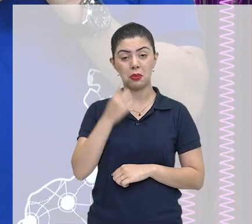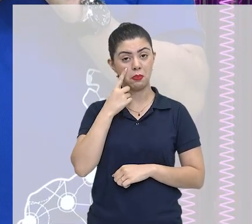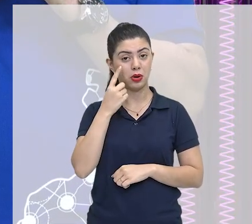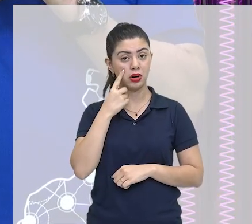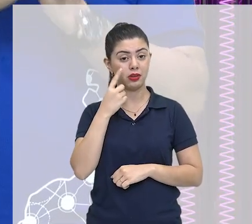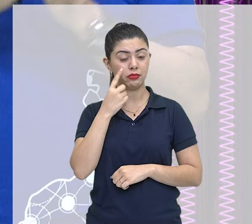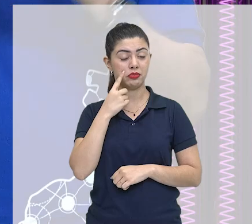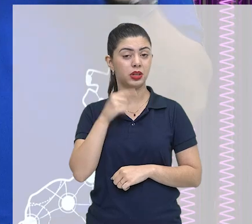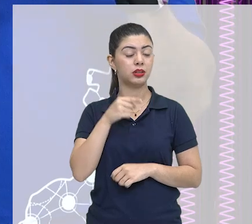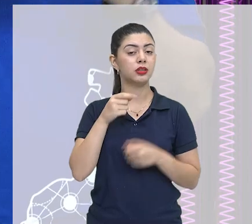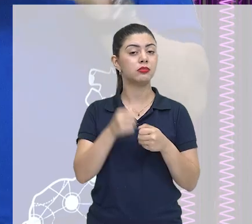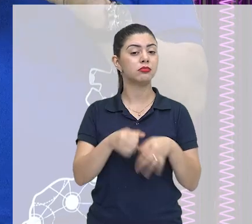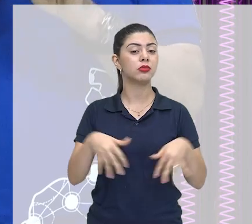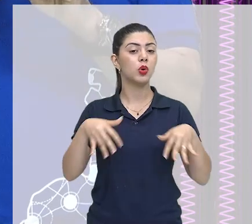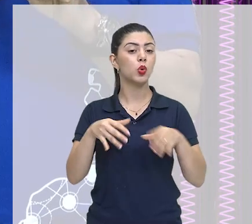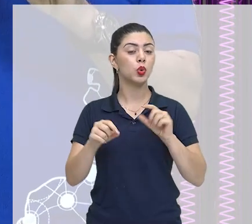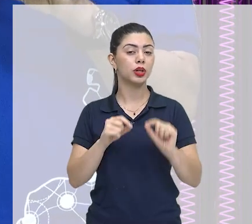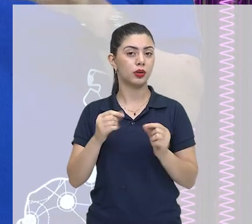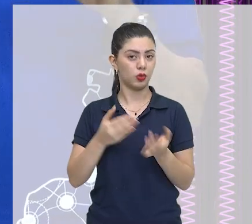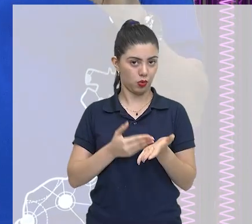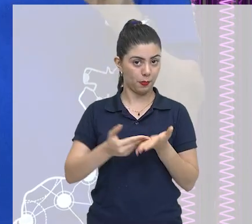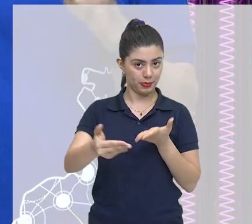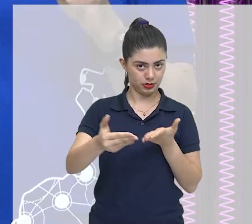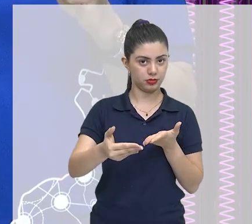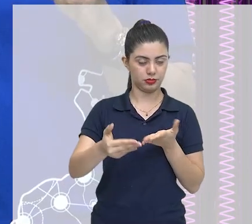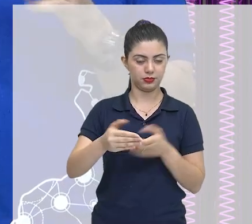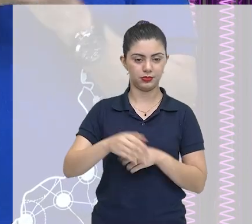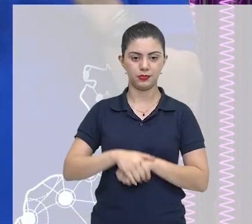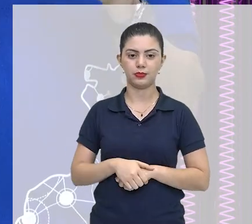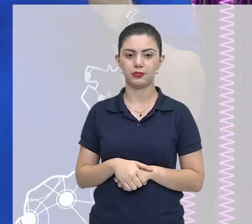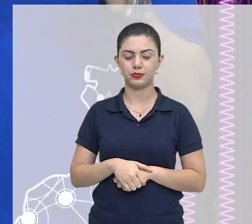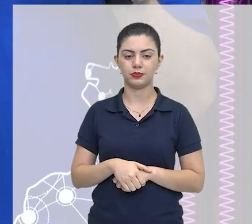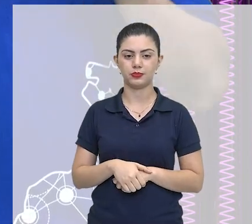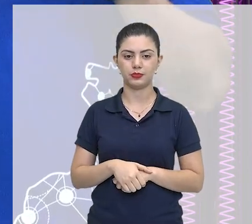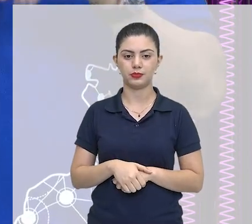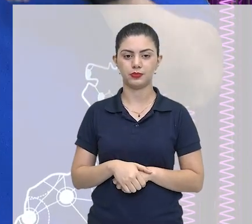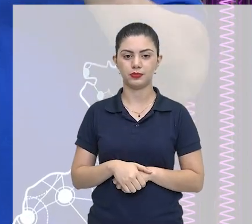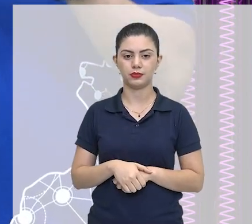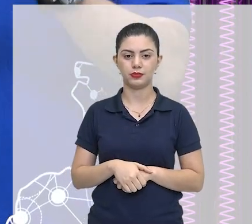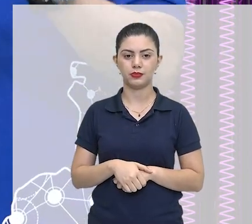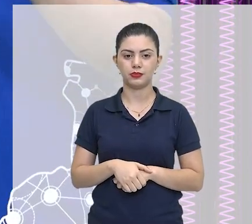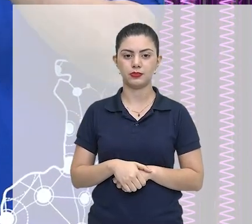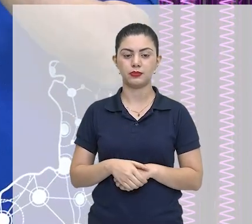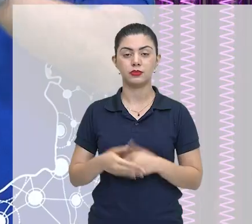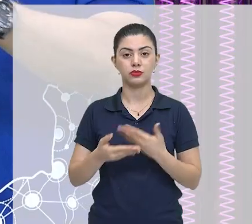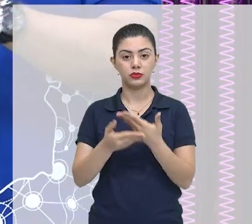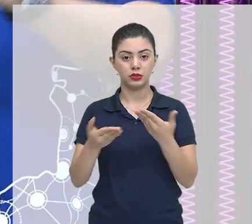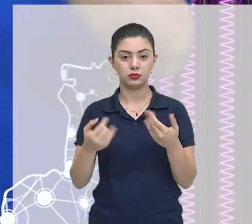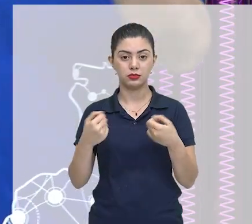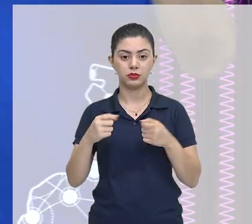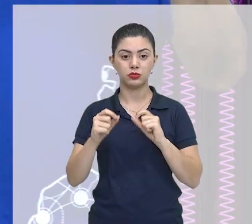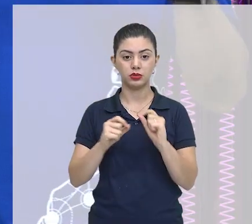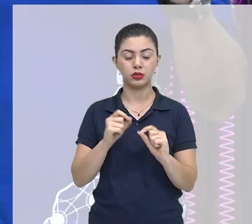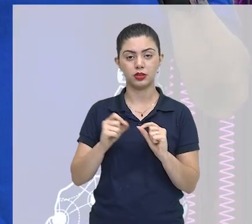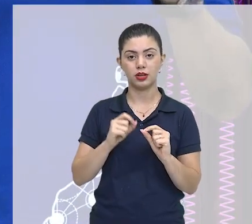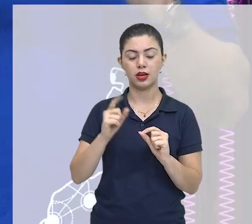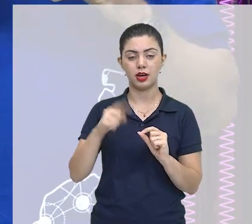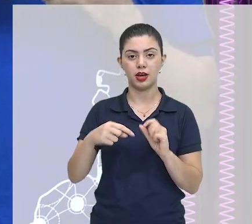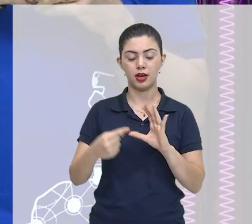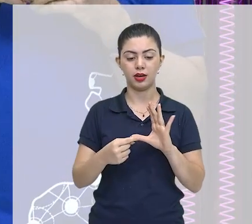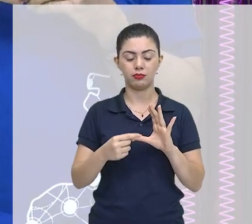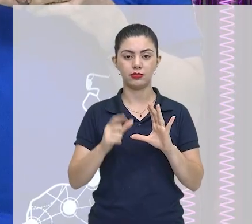esse nosso fluxograma. Ó, início, nós temos o início. Aí, ó, gire 90 graus no